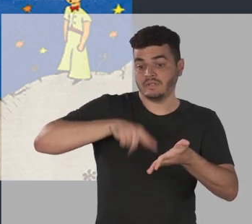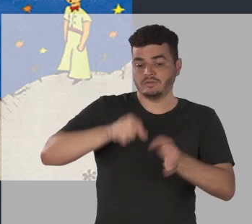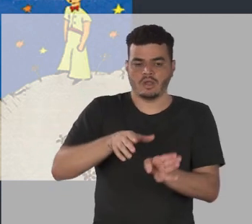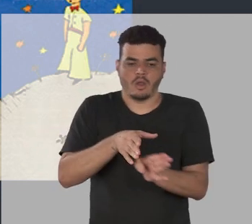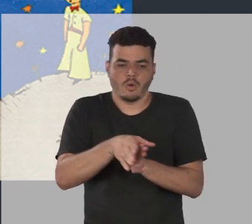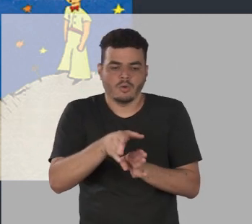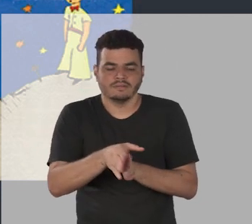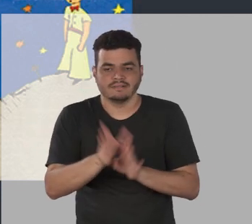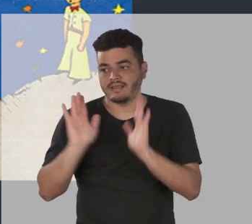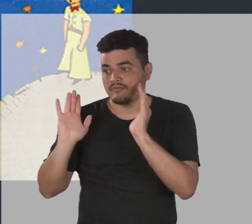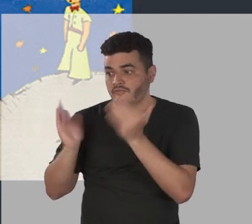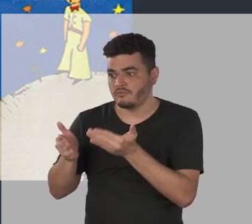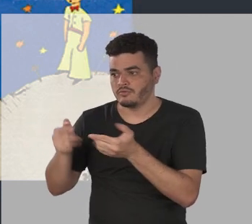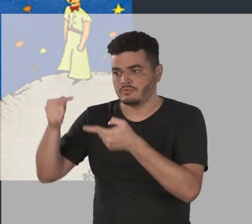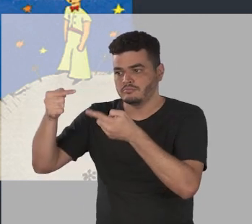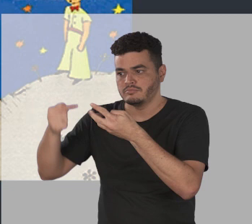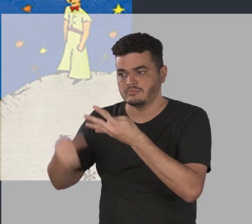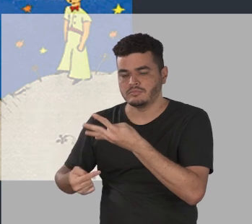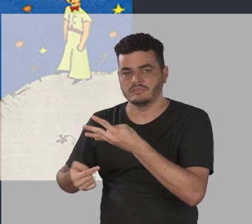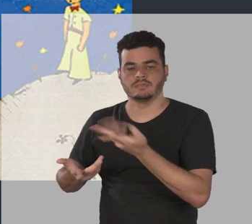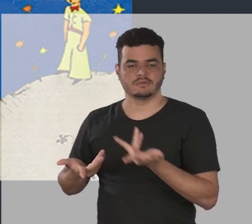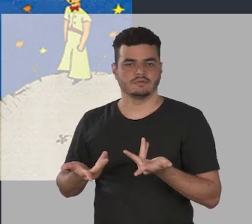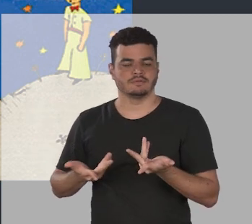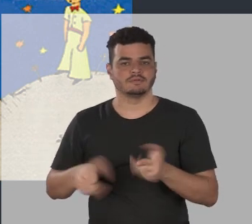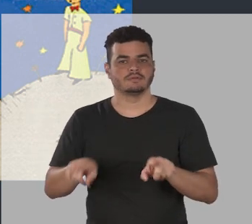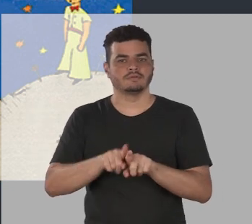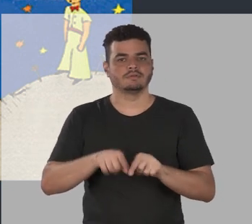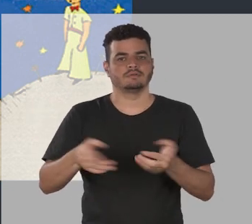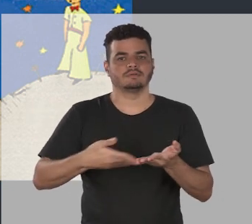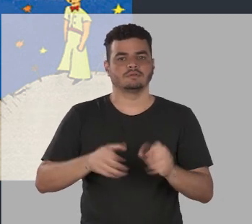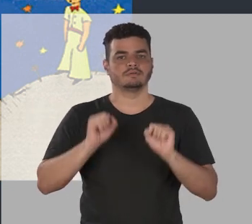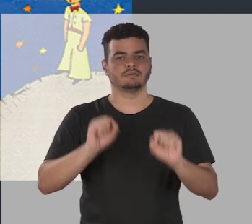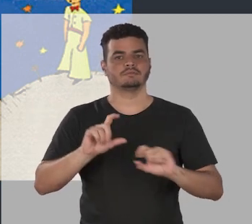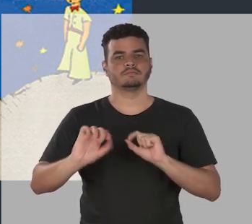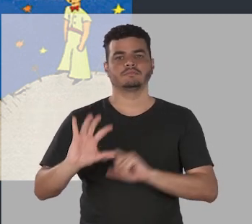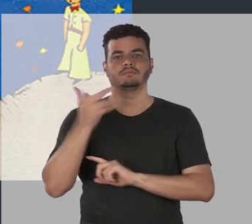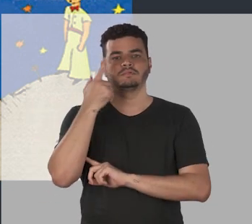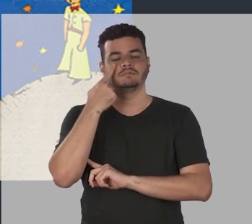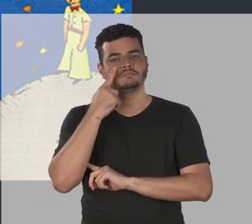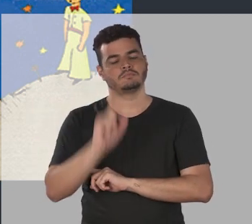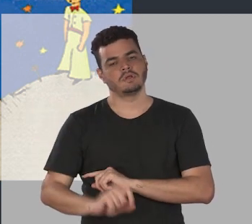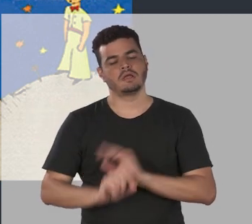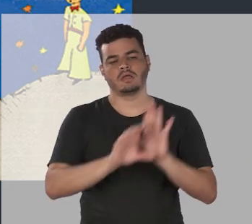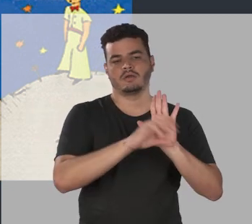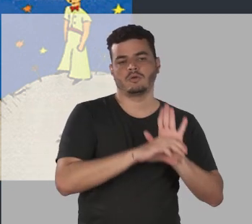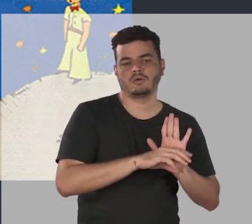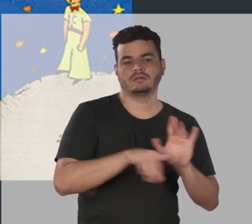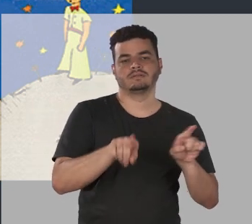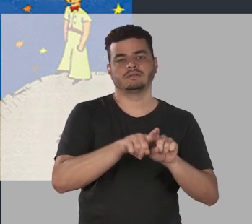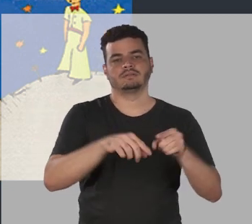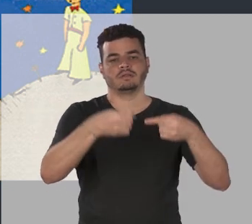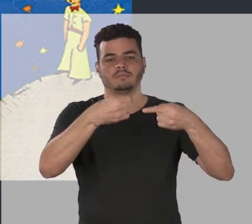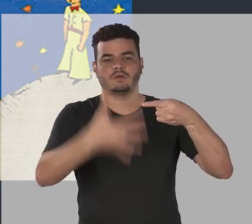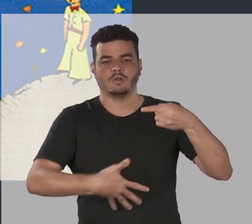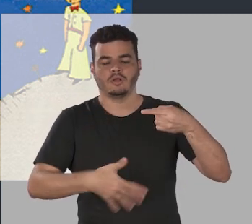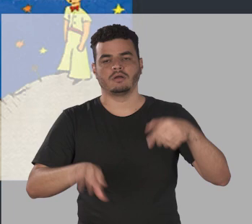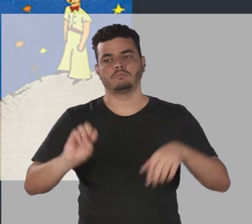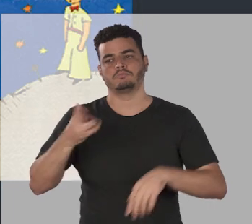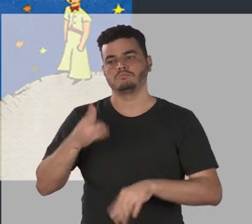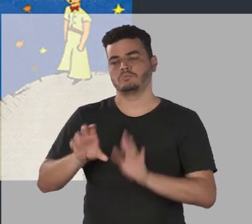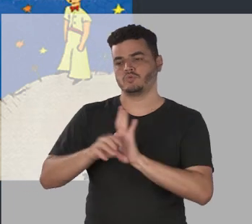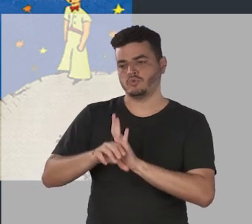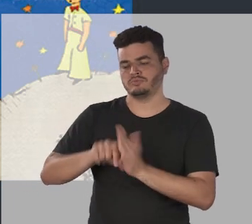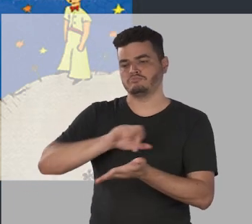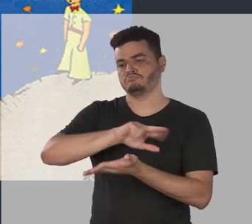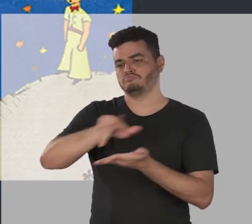orientada do livro. Também, no mesmo livro, podem aparecer glossários, definições, etc. Tem